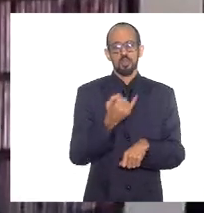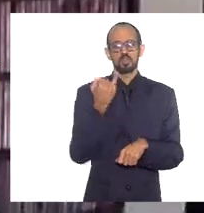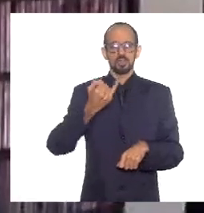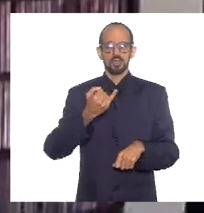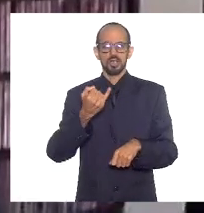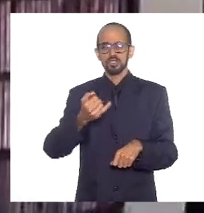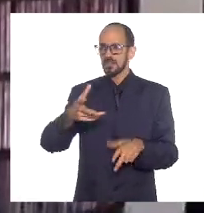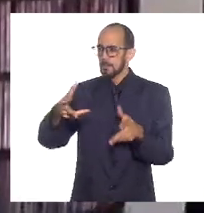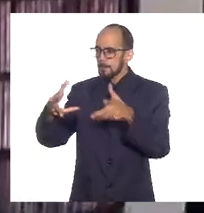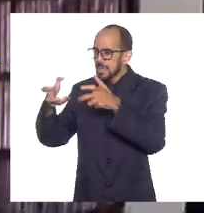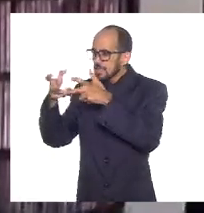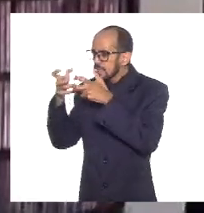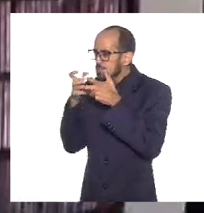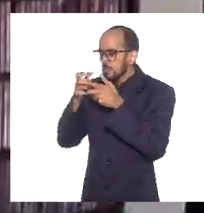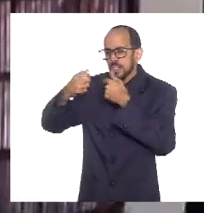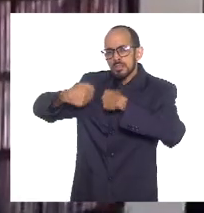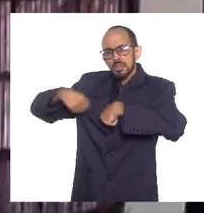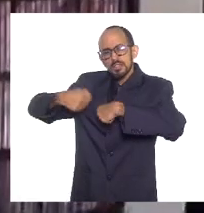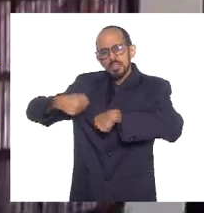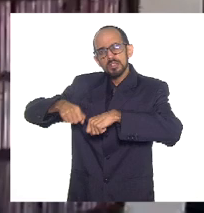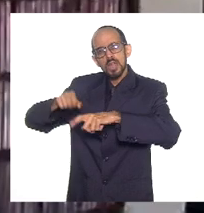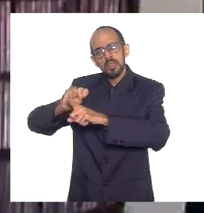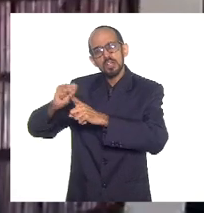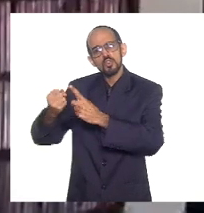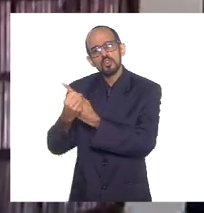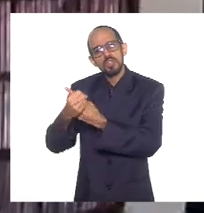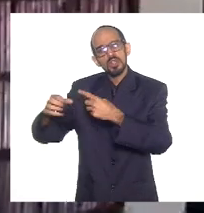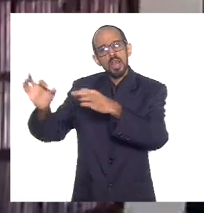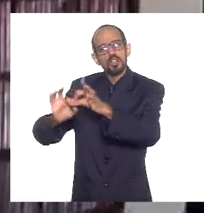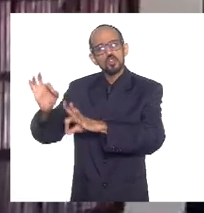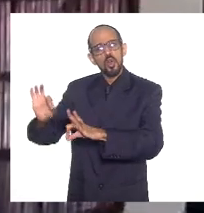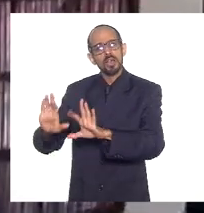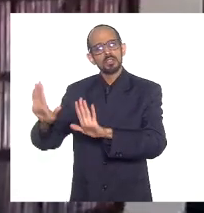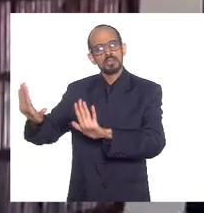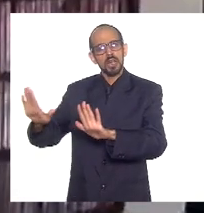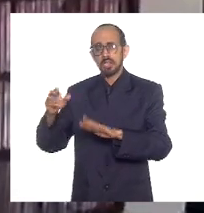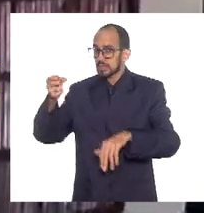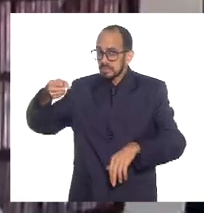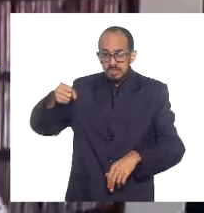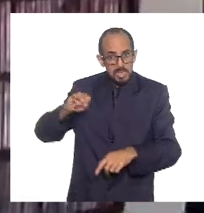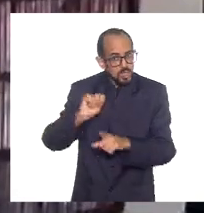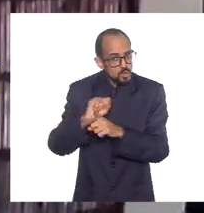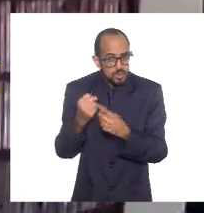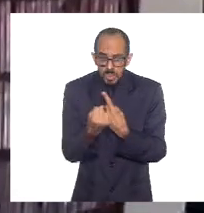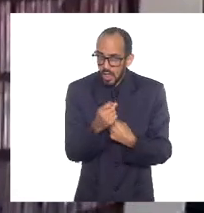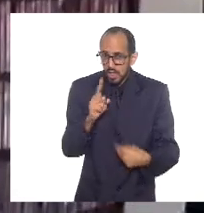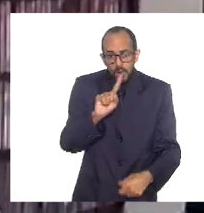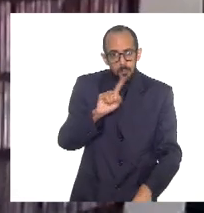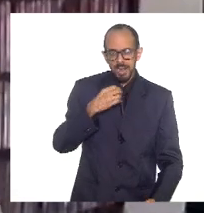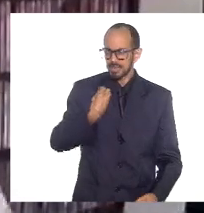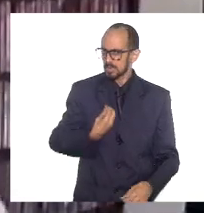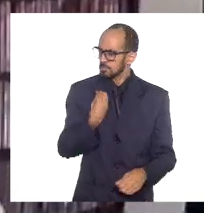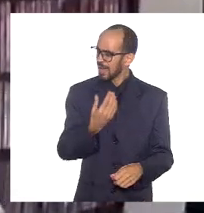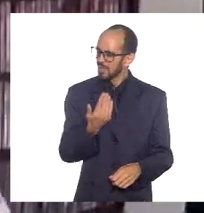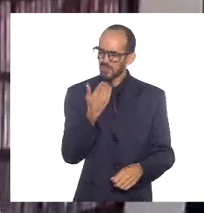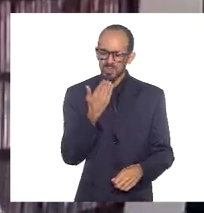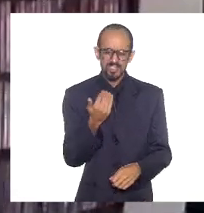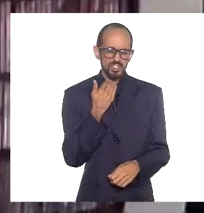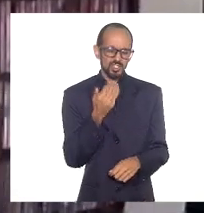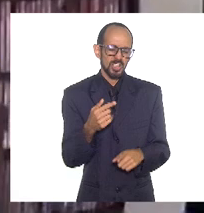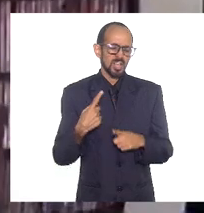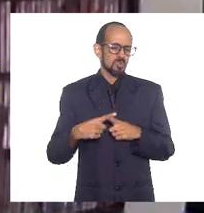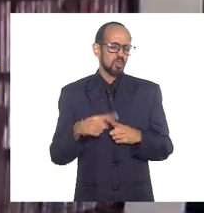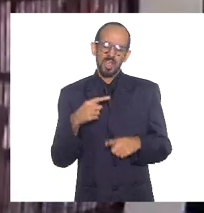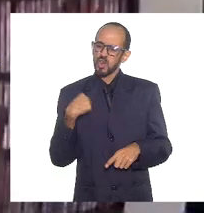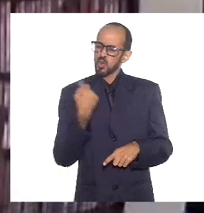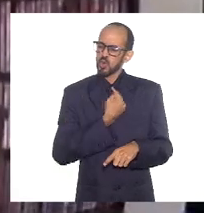a sociedade devidamente organizada. Se a sociedade não participar, não adianta, porque nós não somos donos da